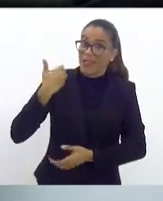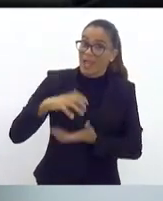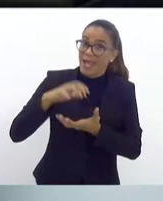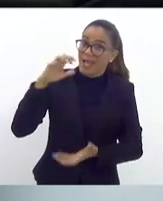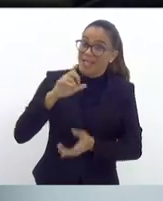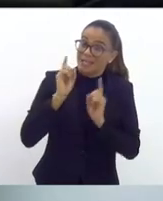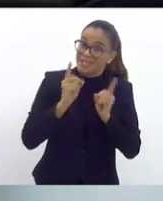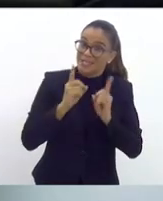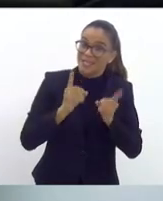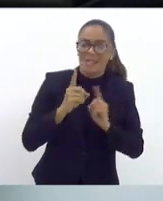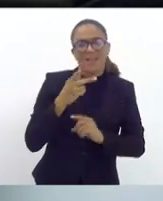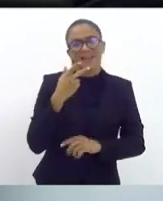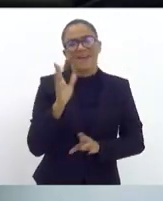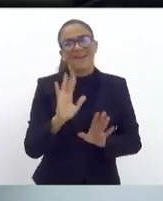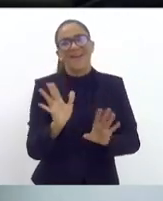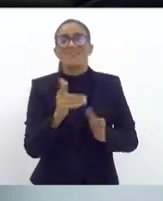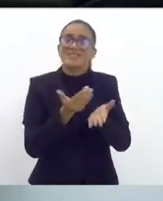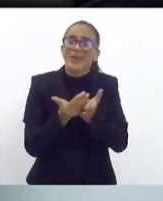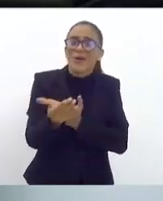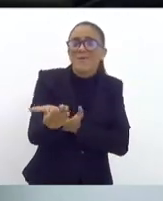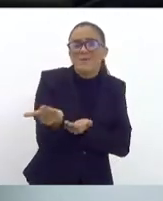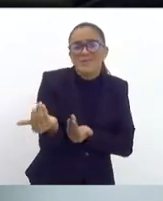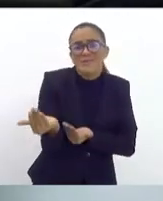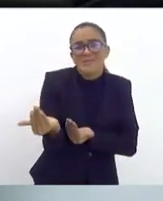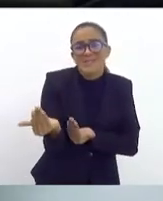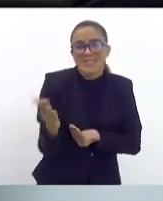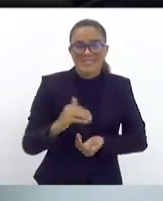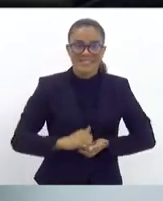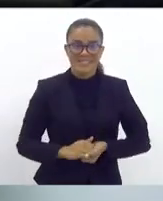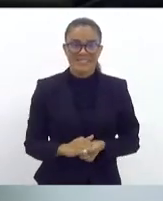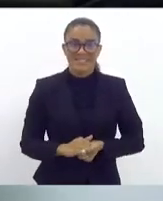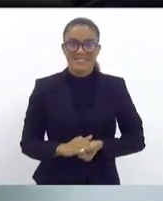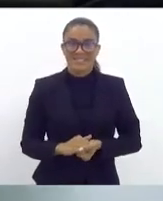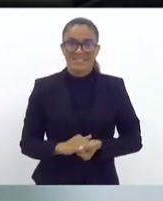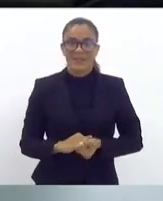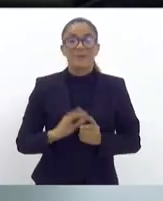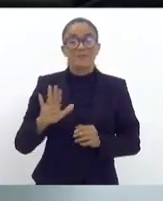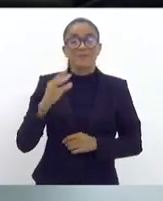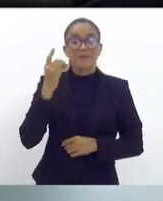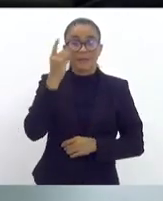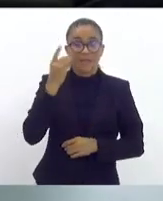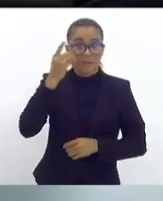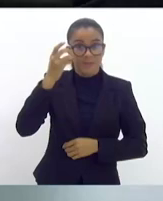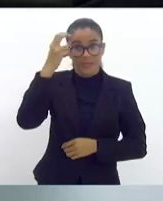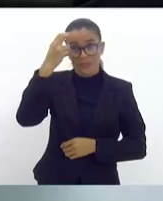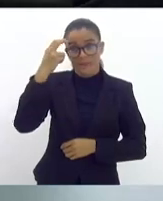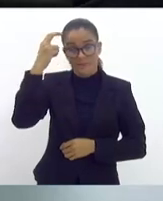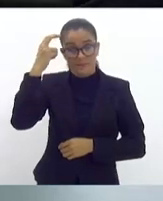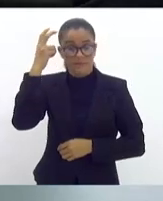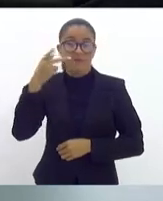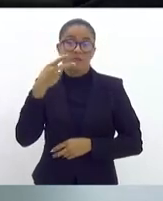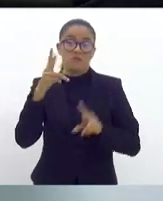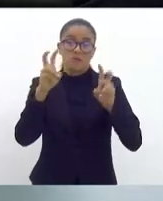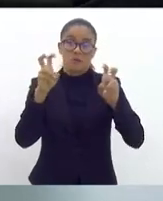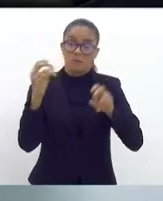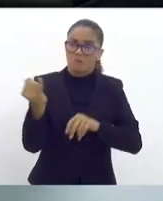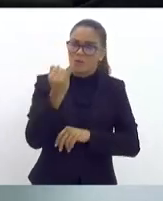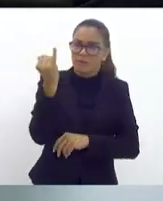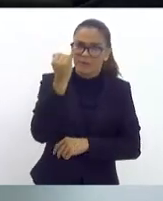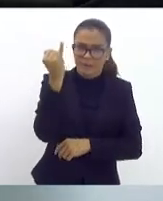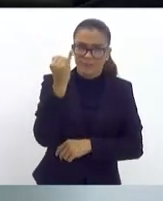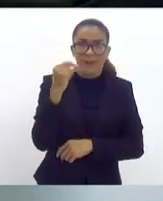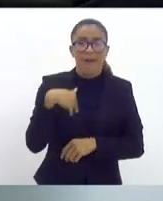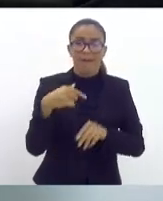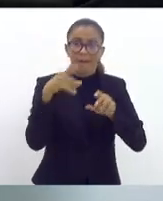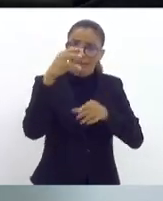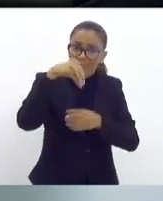mandatos aqui que você começou cedo né mas eu acho que Deputado Verônica levantou um debate que é pertinente nas práticas aqui na casa a gente tem